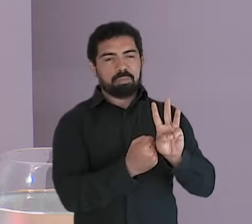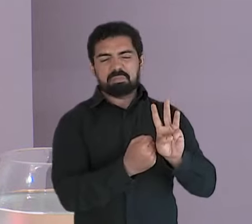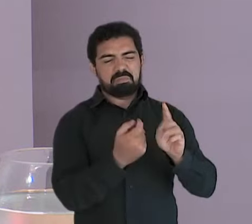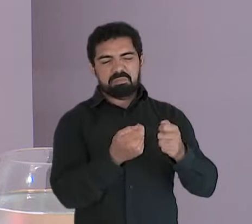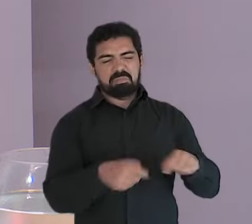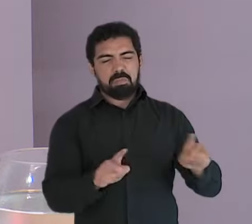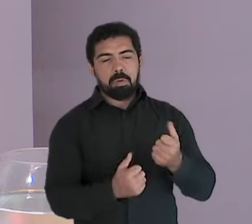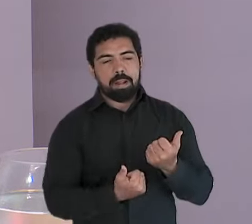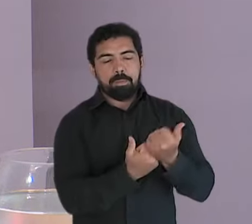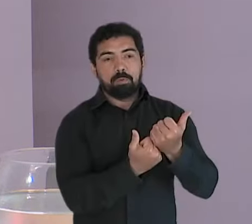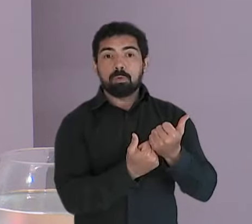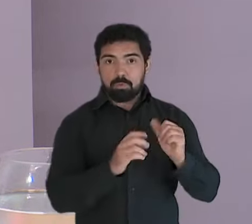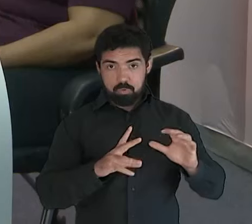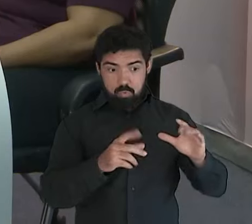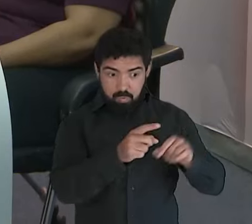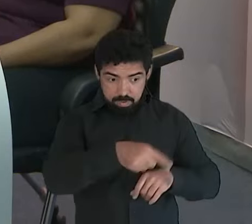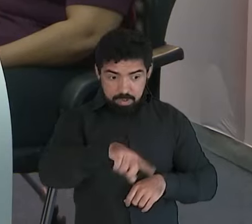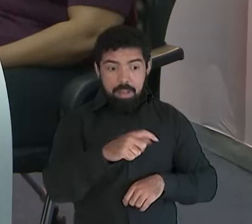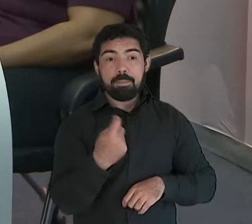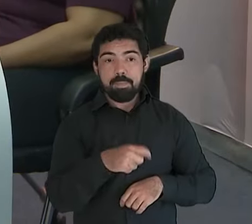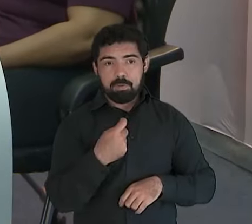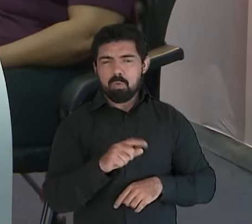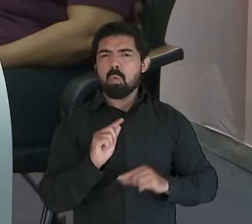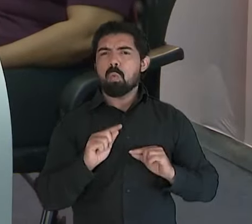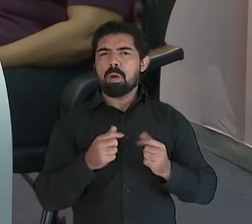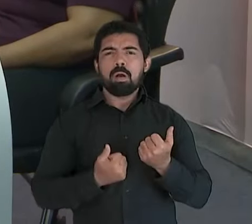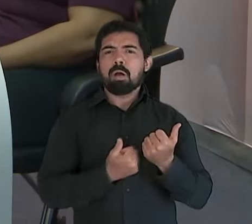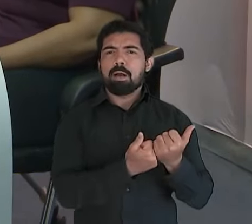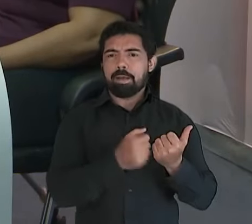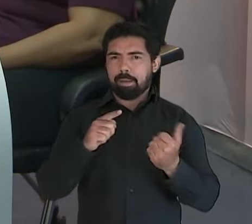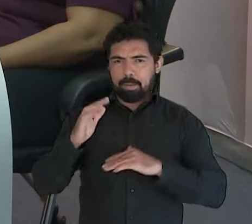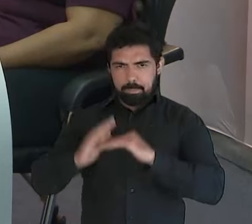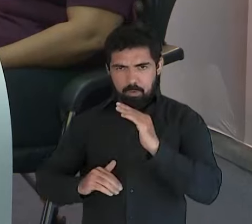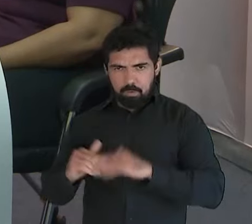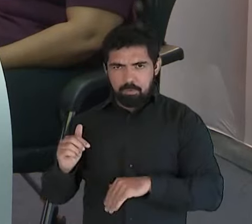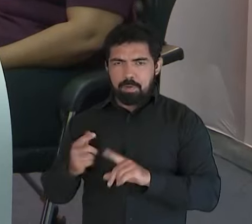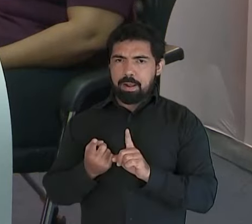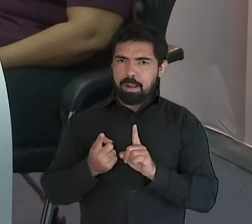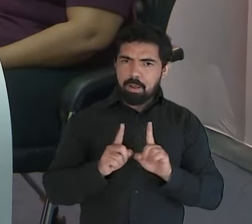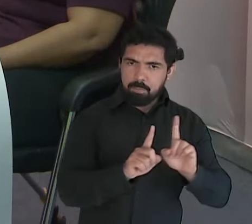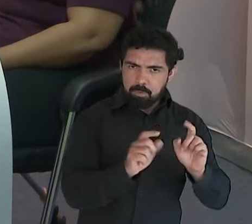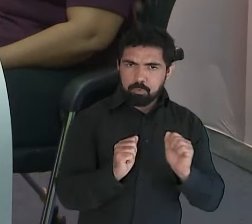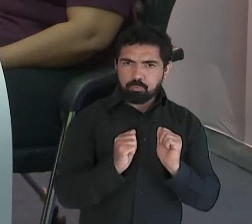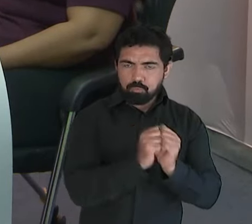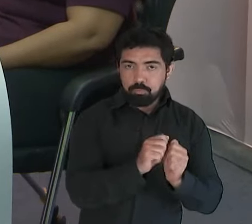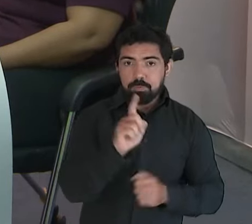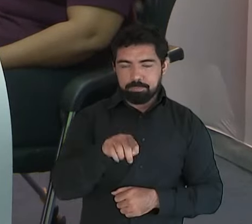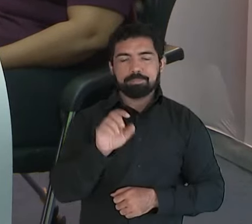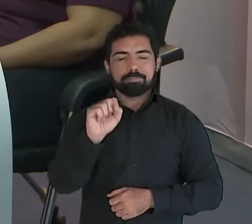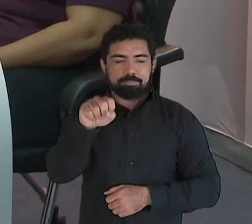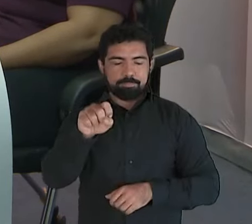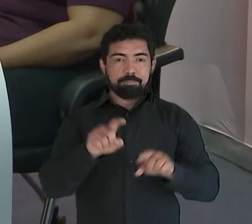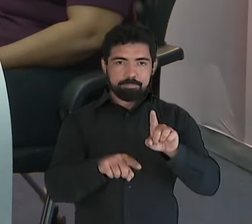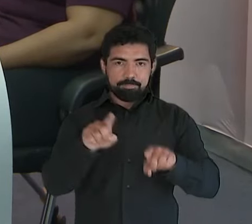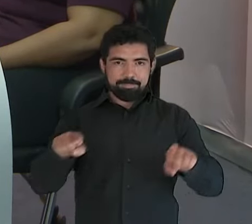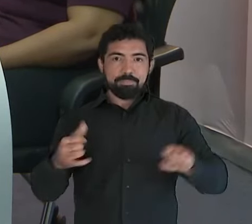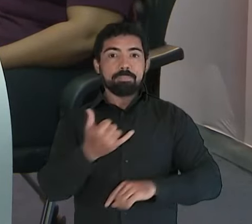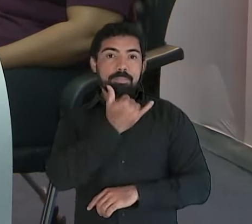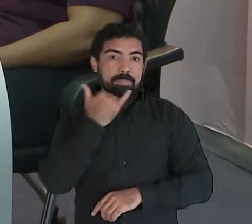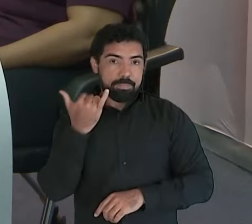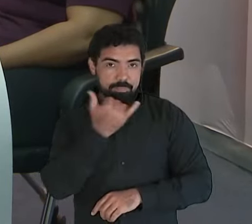que seria a ajuda do profissional, o acompanhamento. Isso, aí isso que varia.